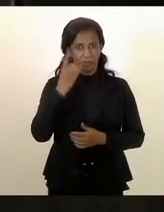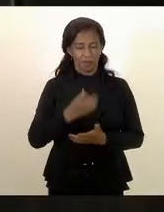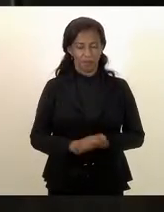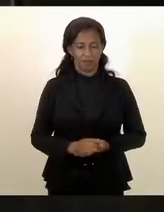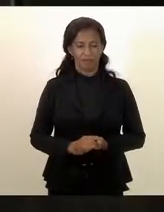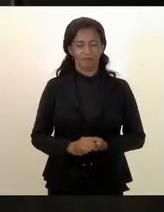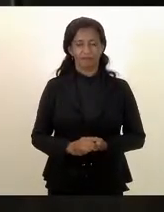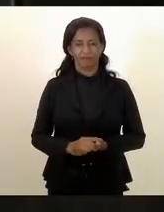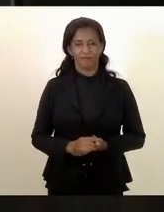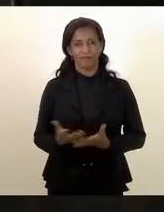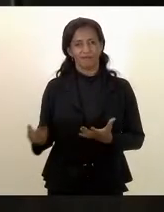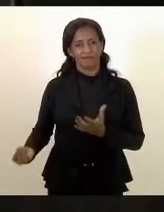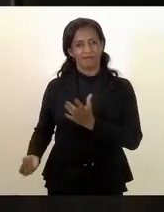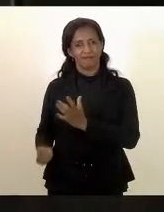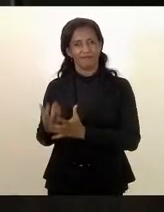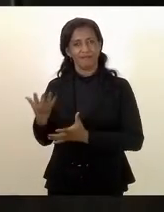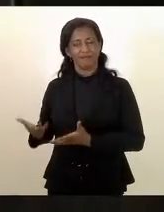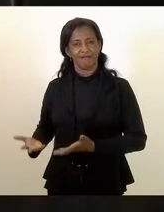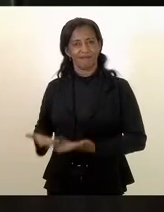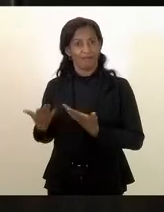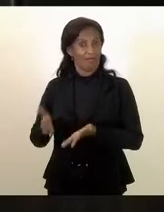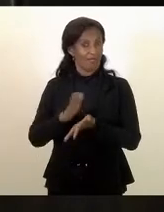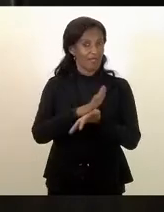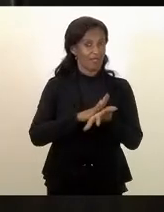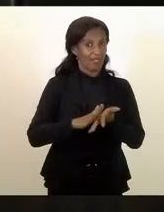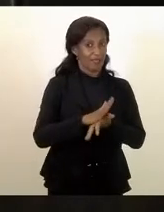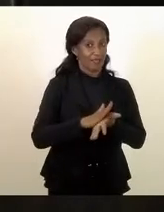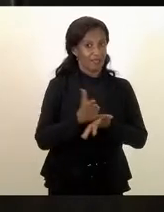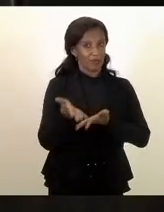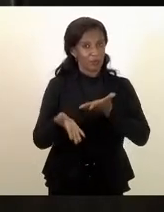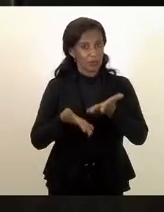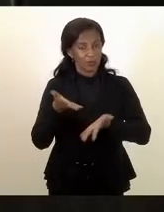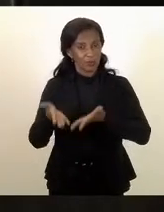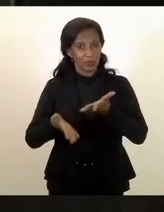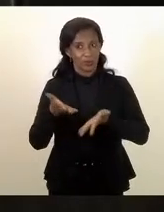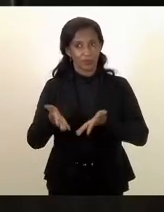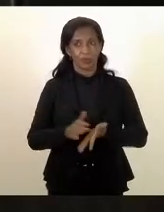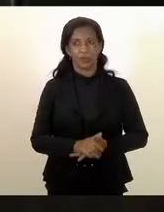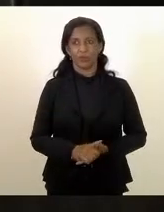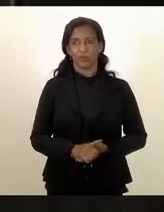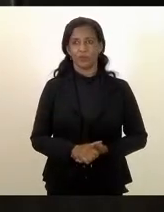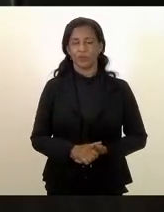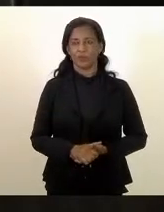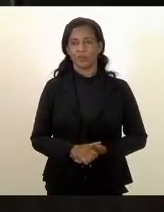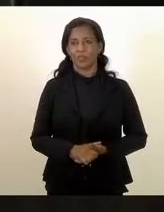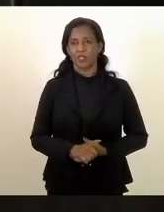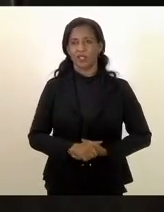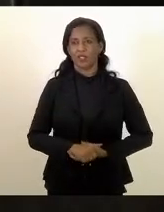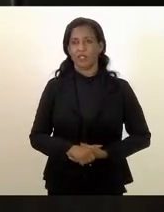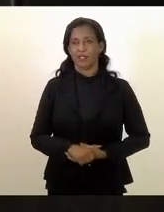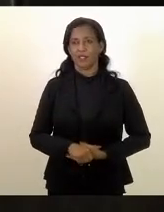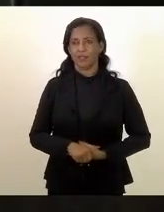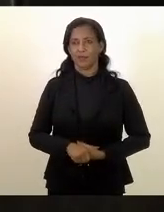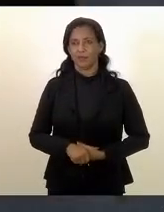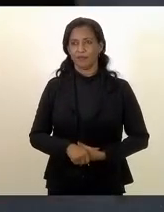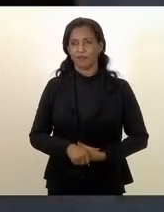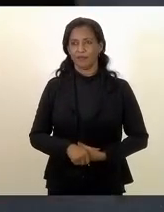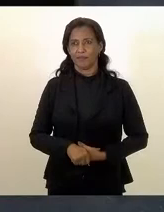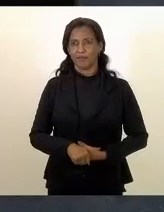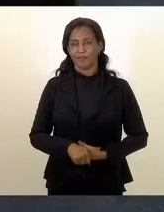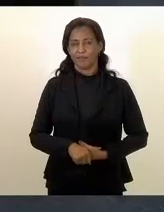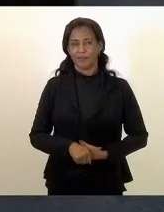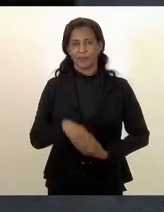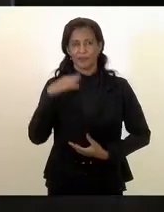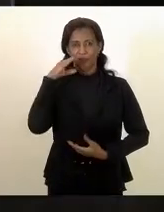belíssima iniciativa nada mais havendo tratado na presidente me dá 30